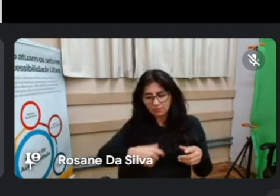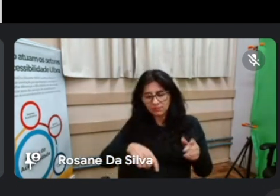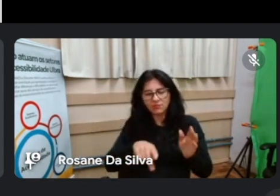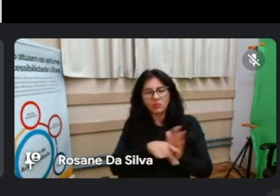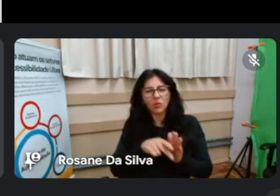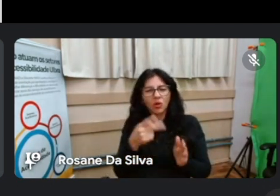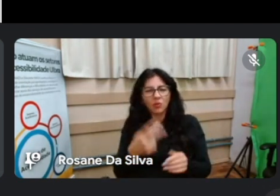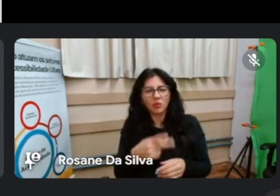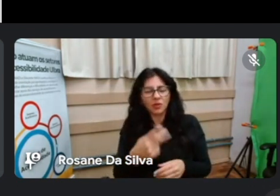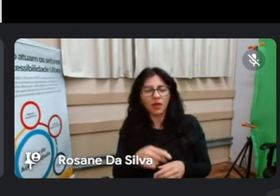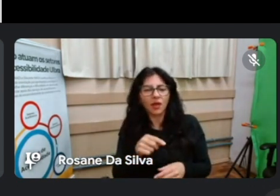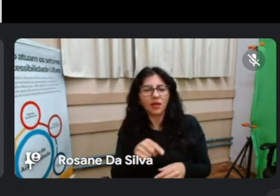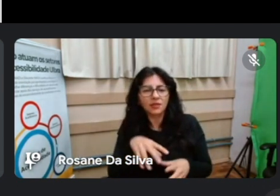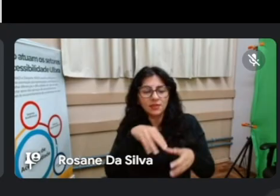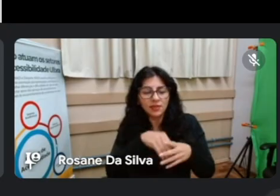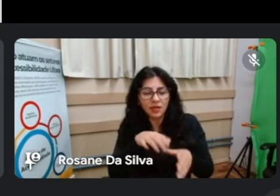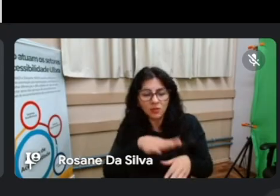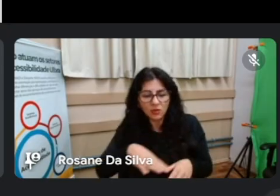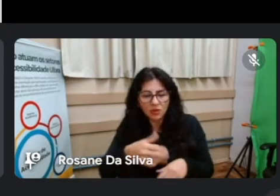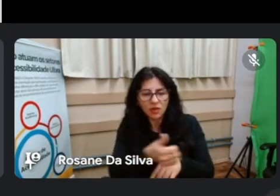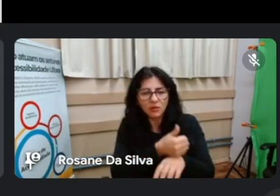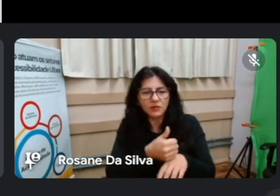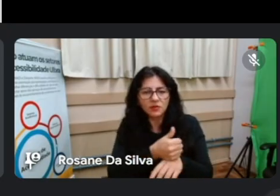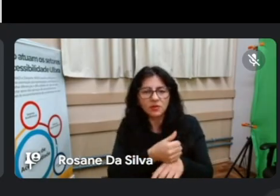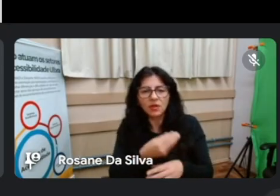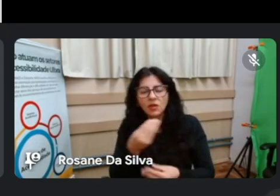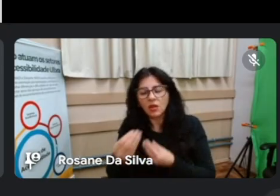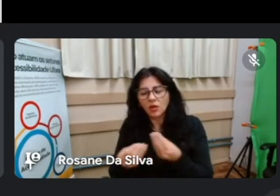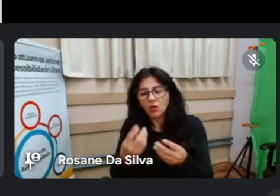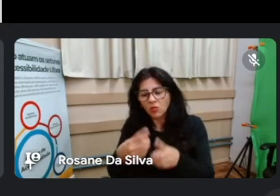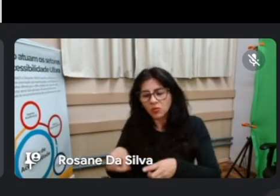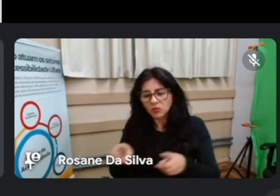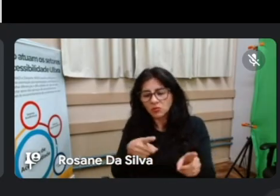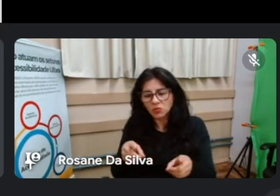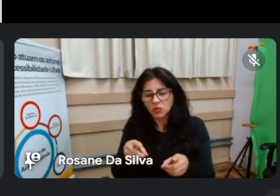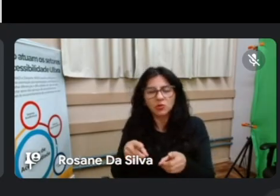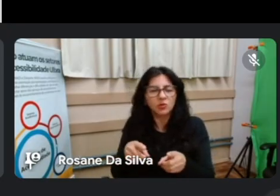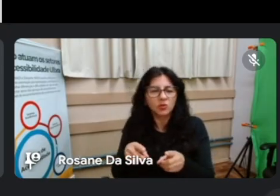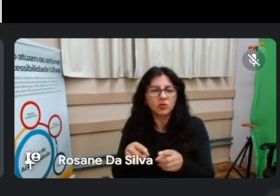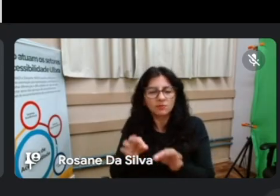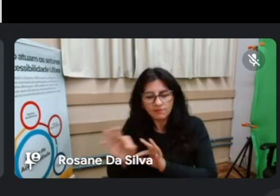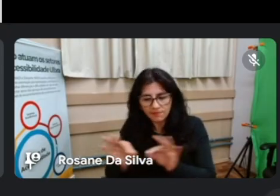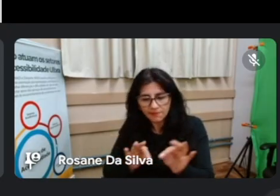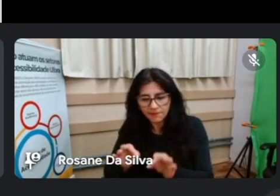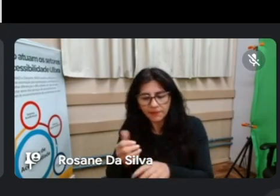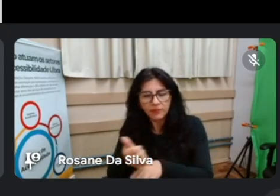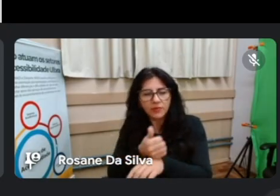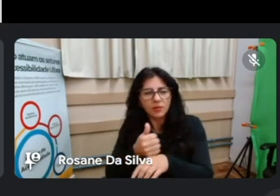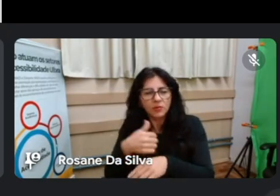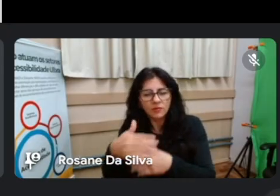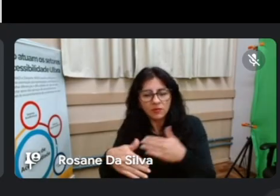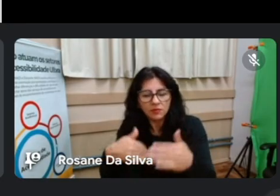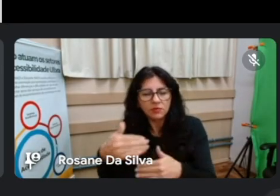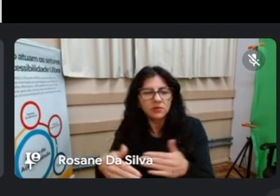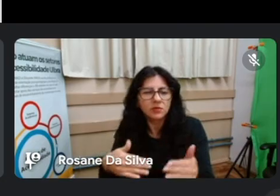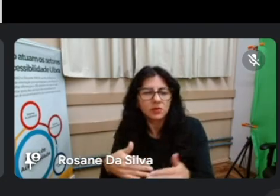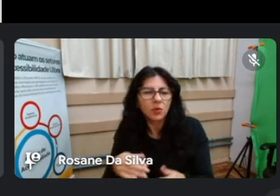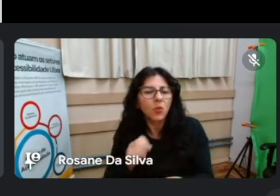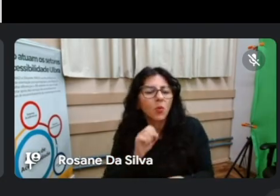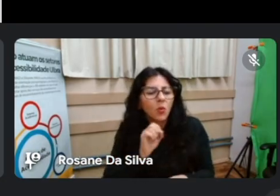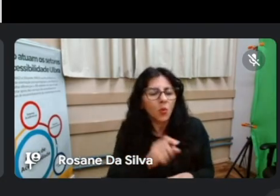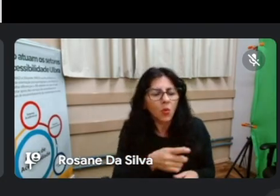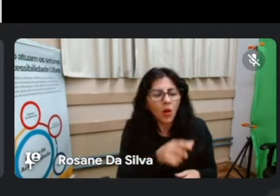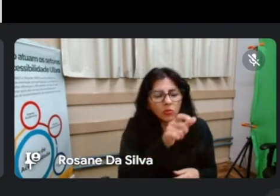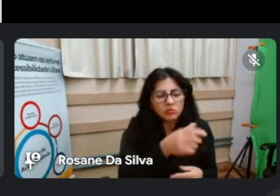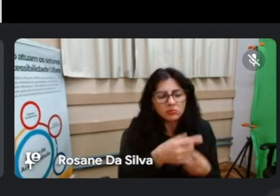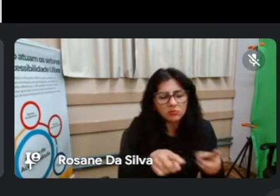profissionais como os músicos conduzem suas carreiras e quais saberes os músicos precisarão para atuar nos próximos